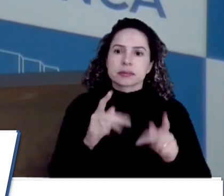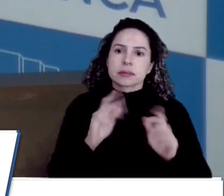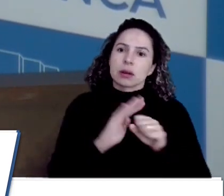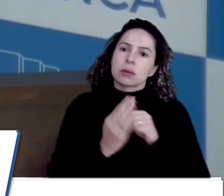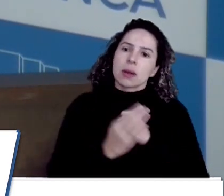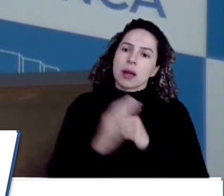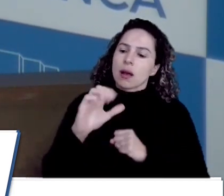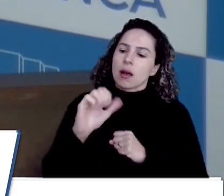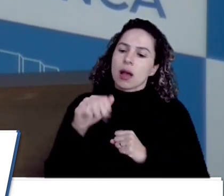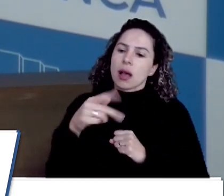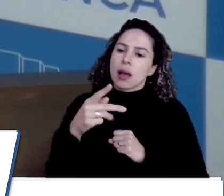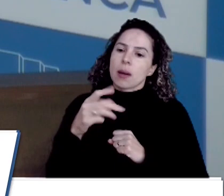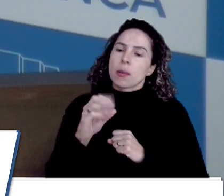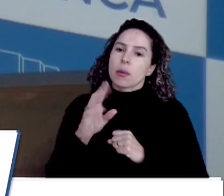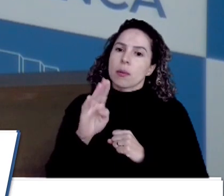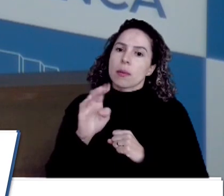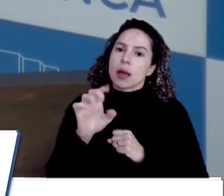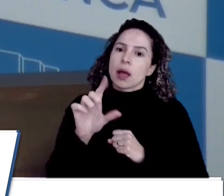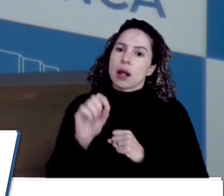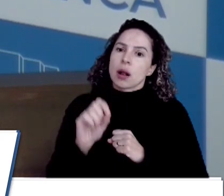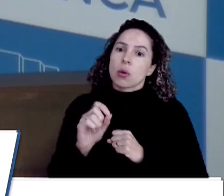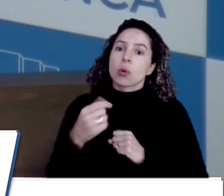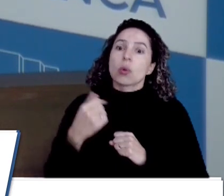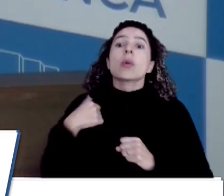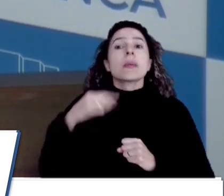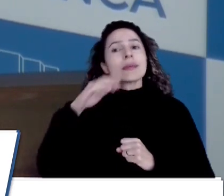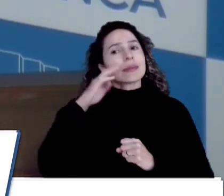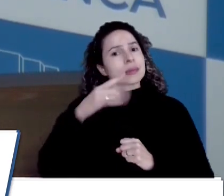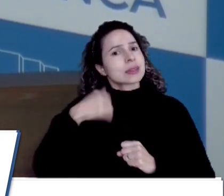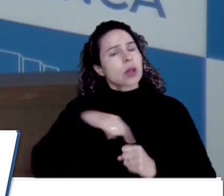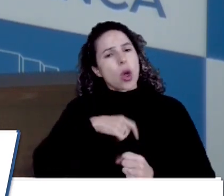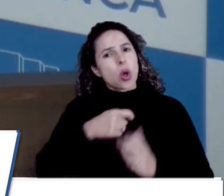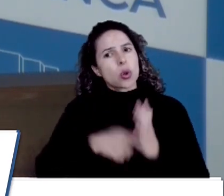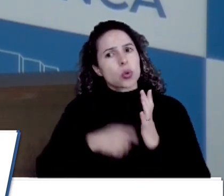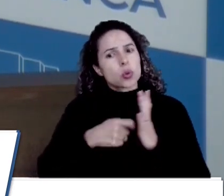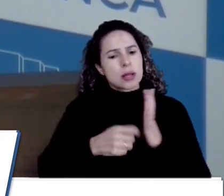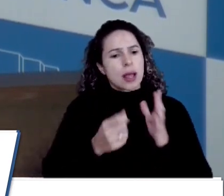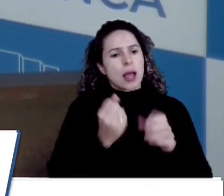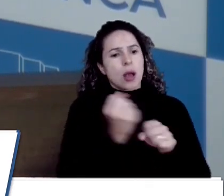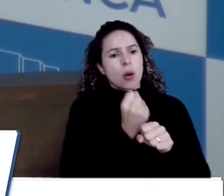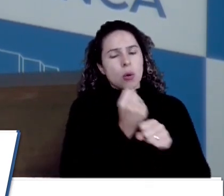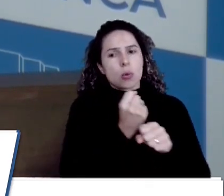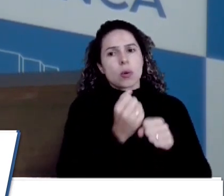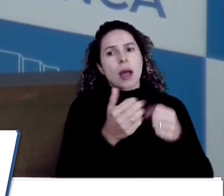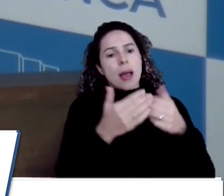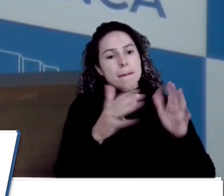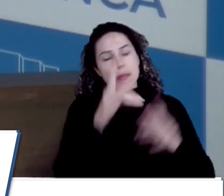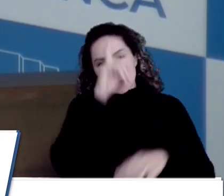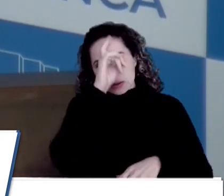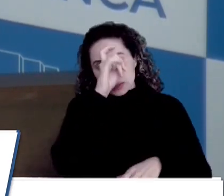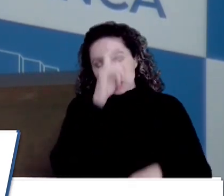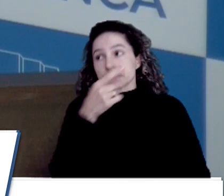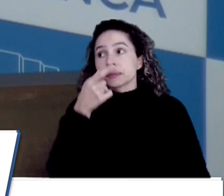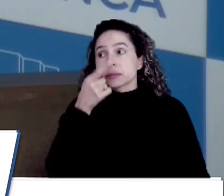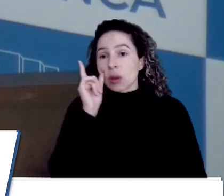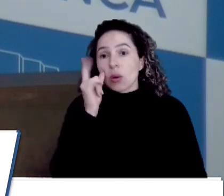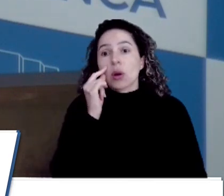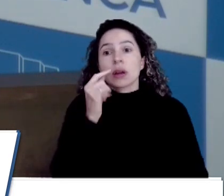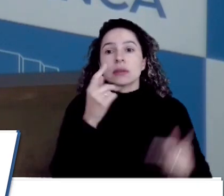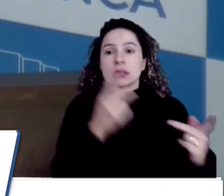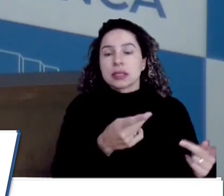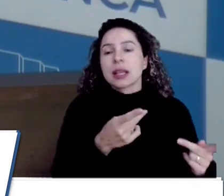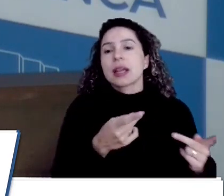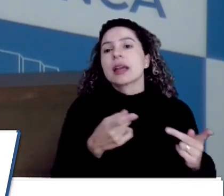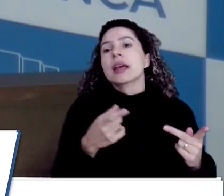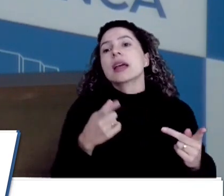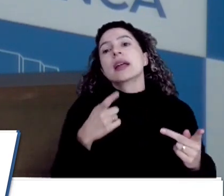Belo, Ainda mais que nós vem batalhando para abrir o hospital. Inclusive, estive lá ontem. Lá tem uma mata, Toda